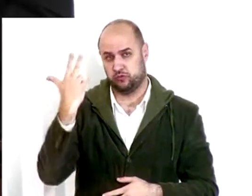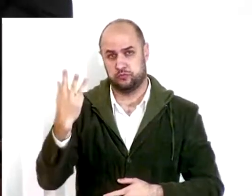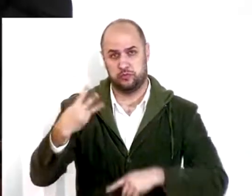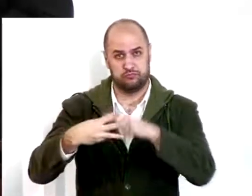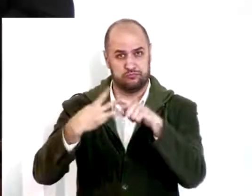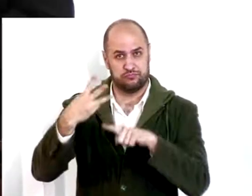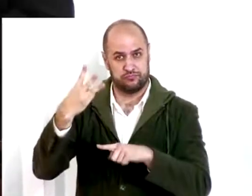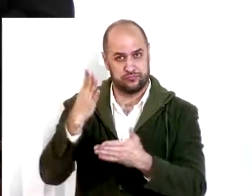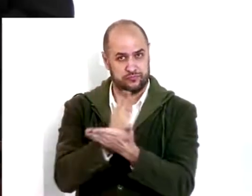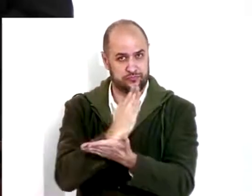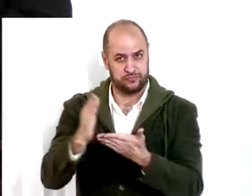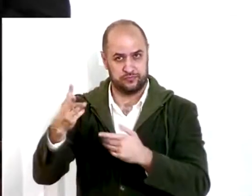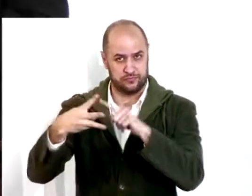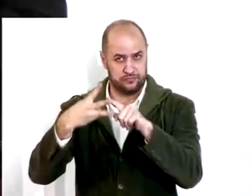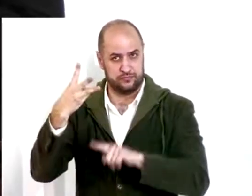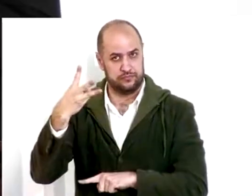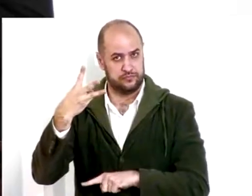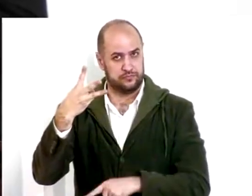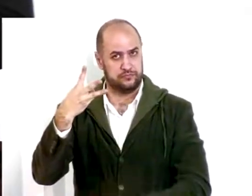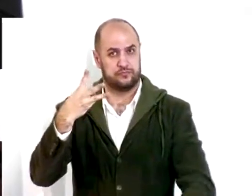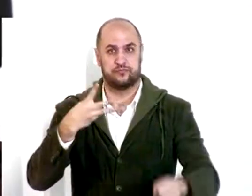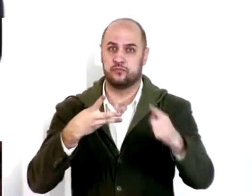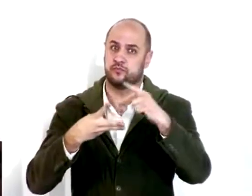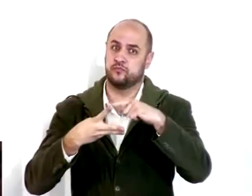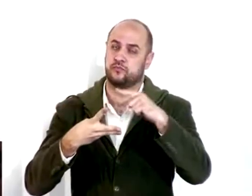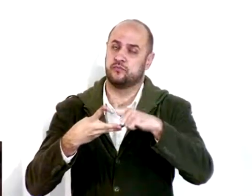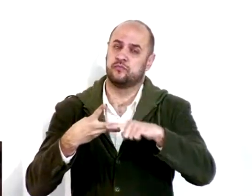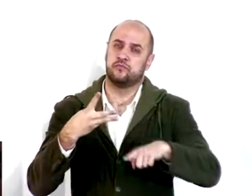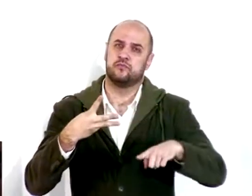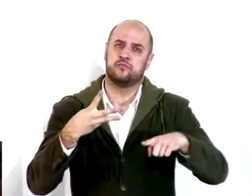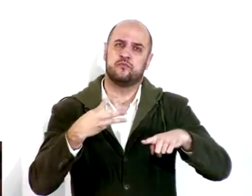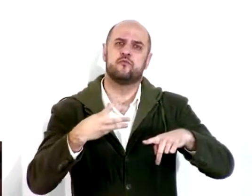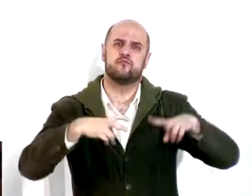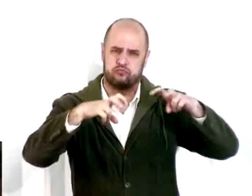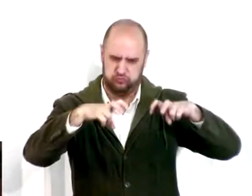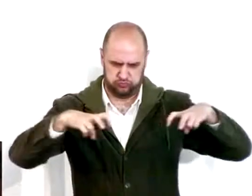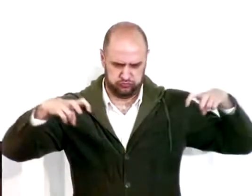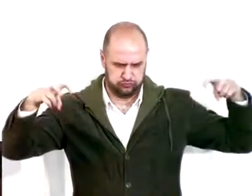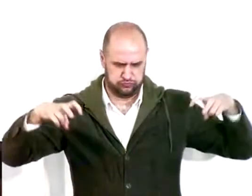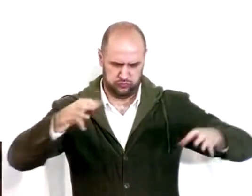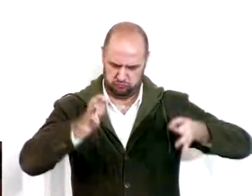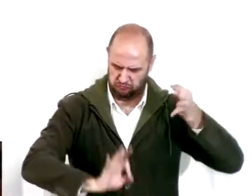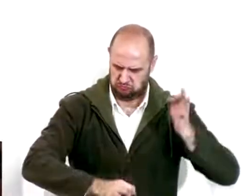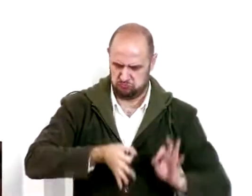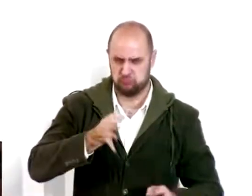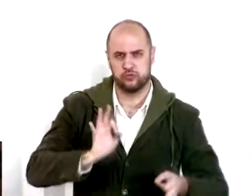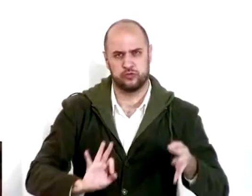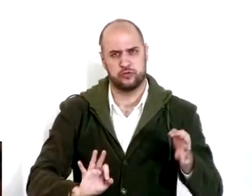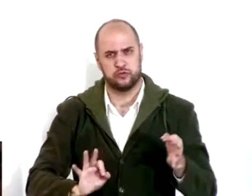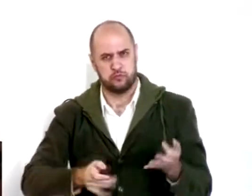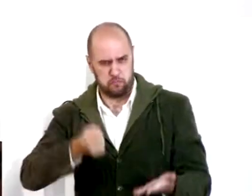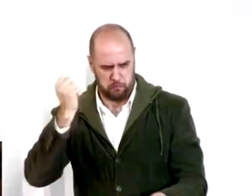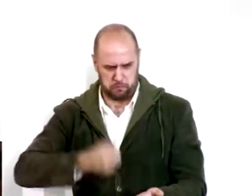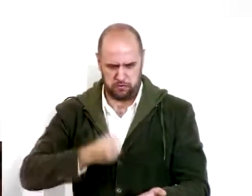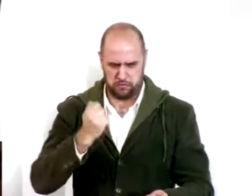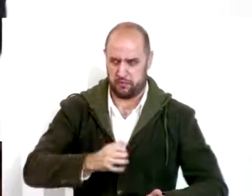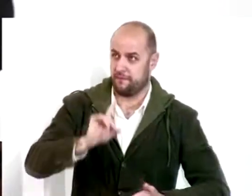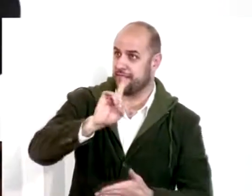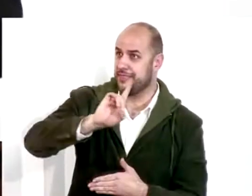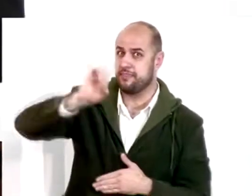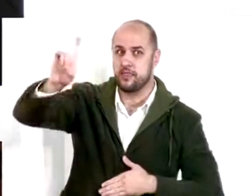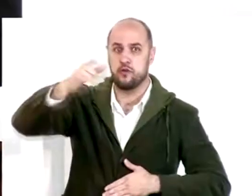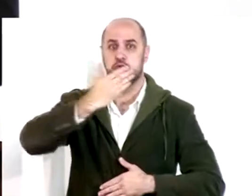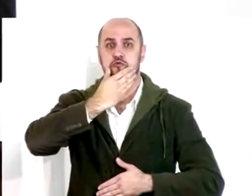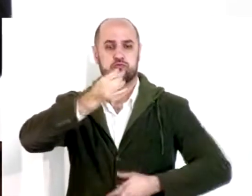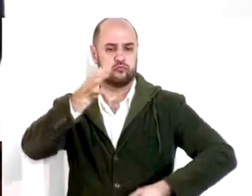três divisões. Na primeira delas, o tribunal é estabelecido e é Deus o juiz